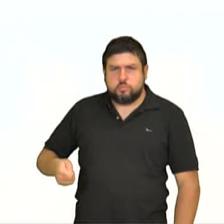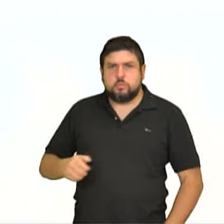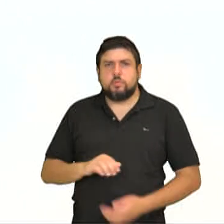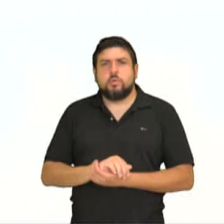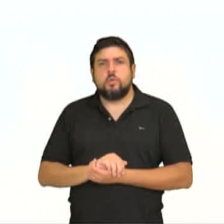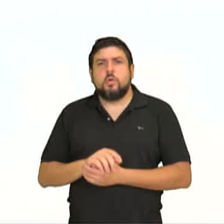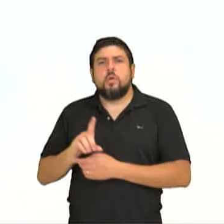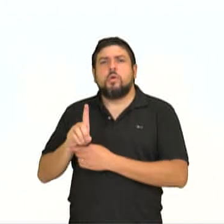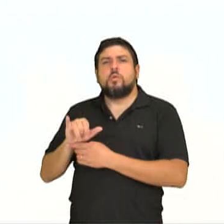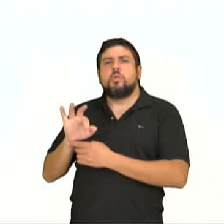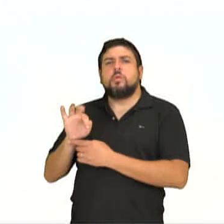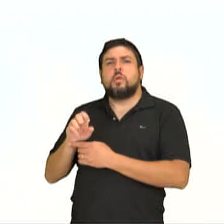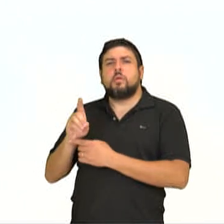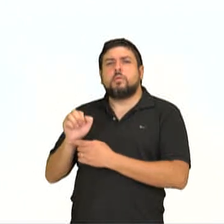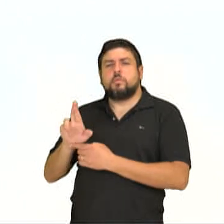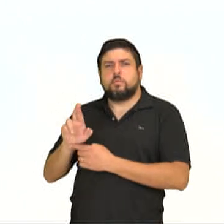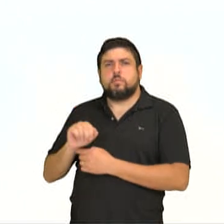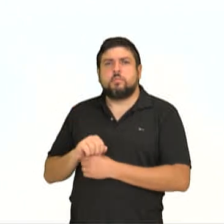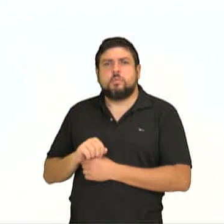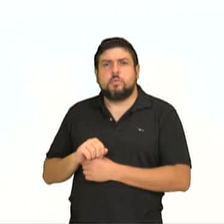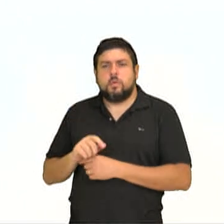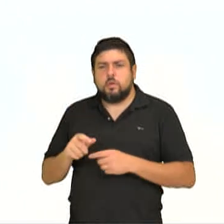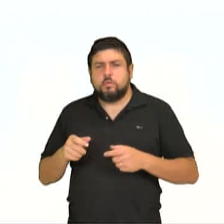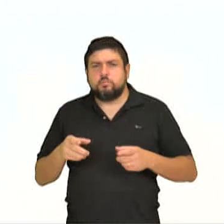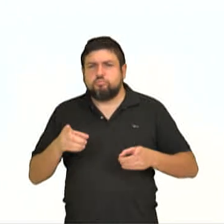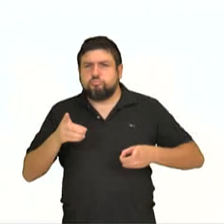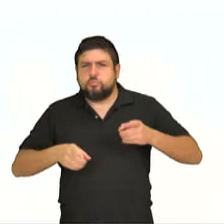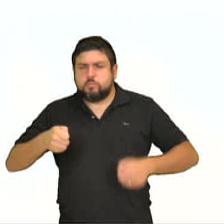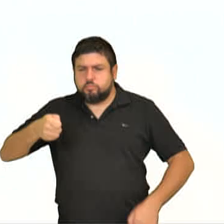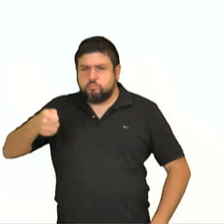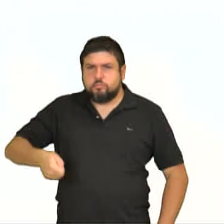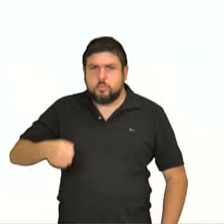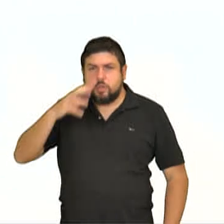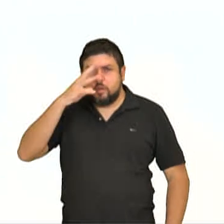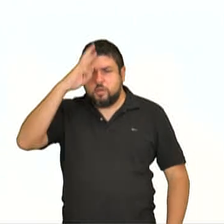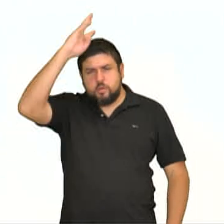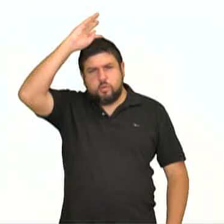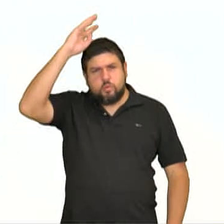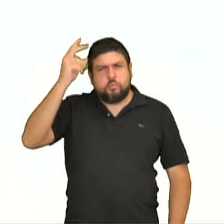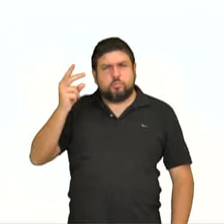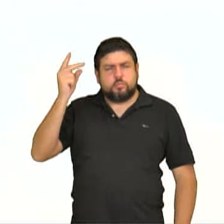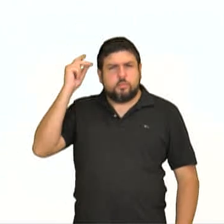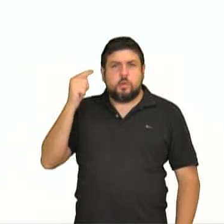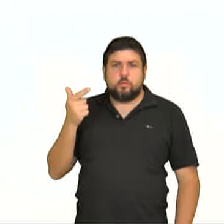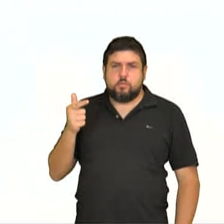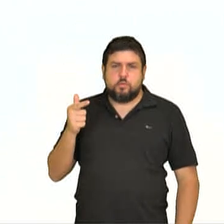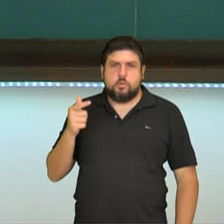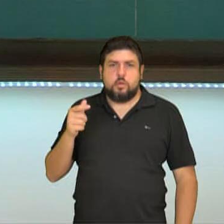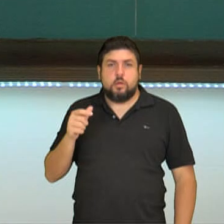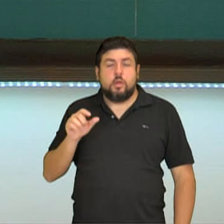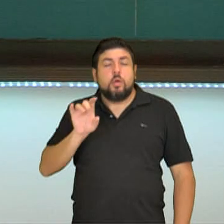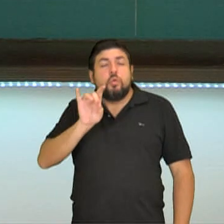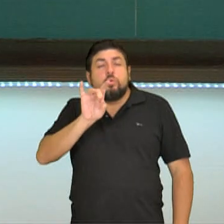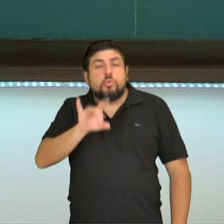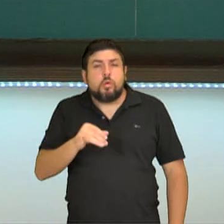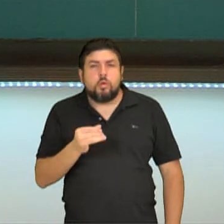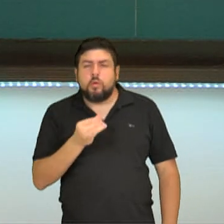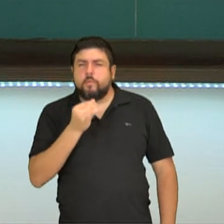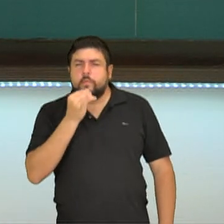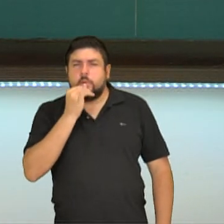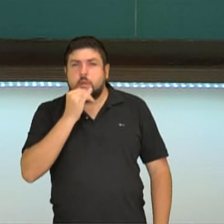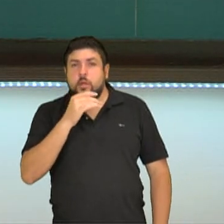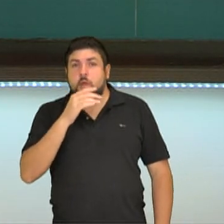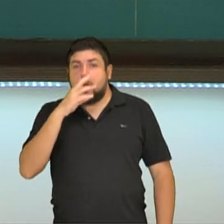não era corriqueiro haver um ditador em Roma. O ditador ele era caso, em algum momento, a República